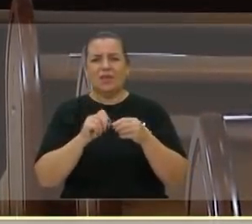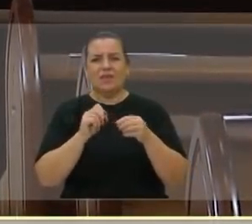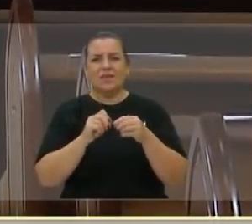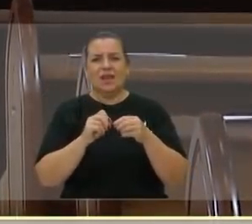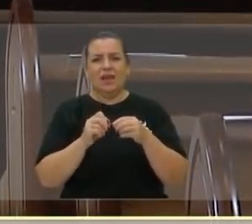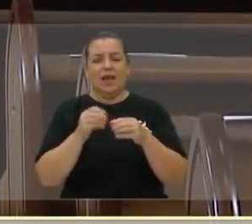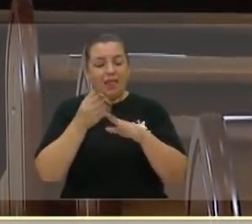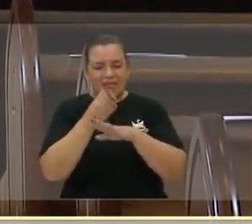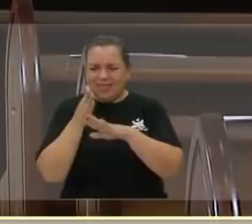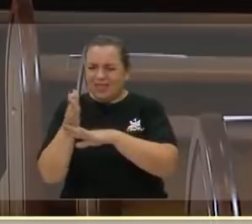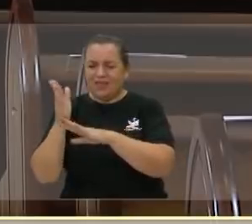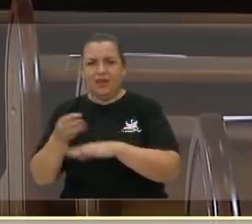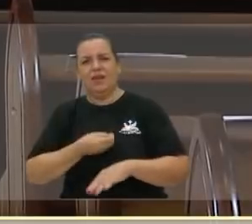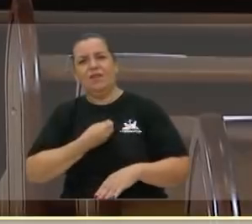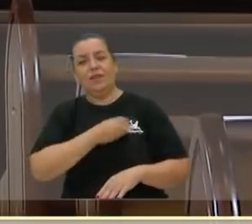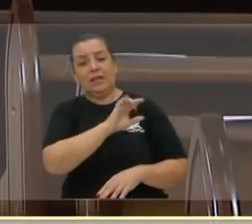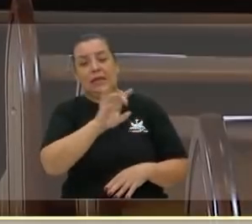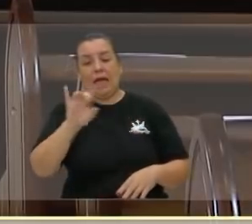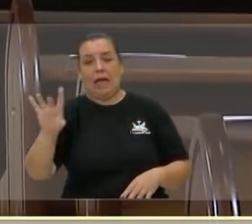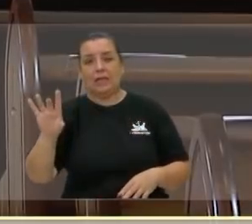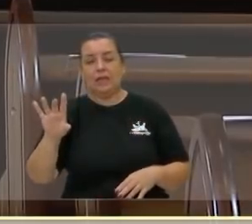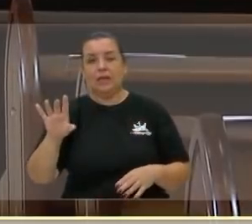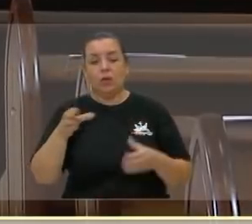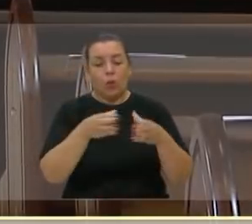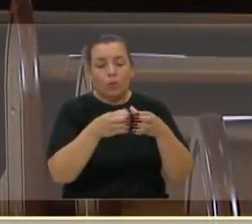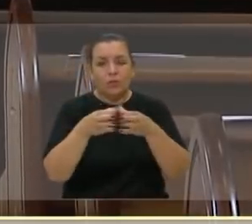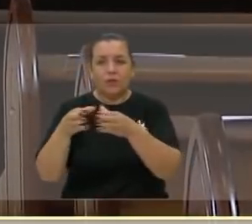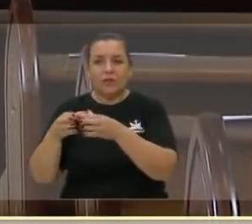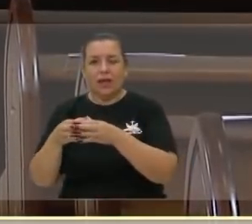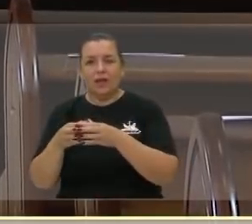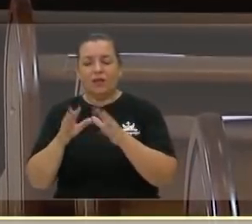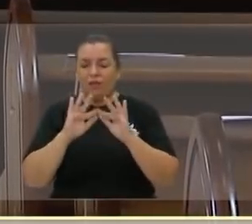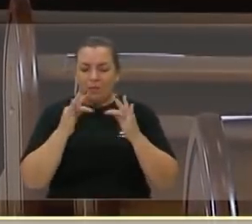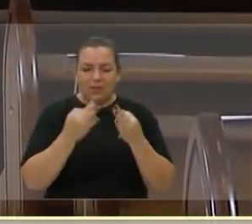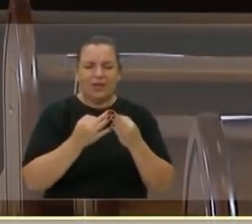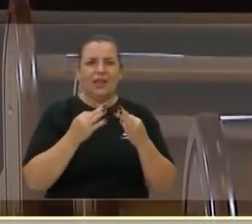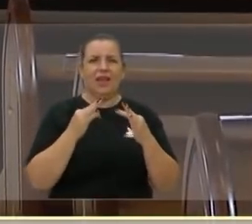entrelinhas da história vai agindo. Eu contei o fato